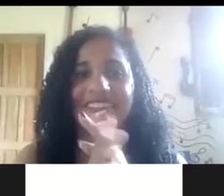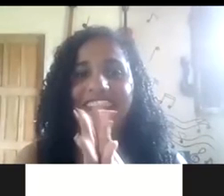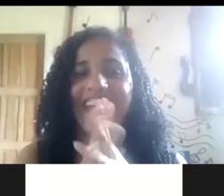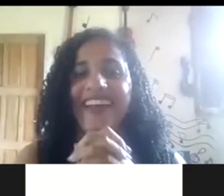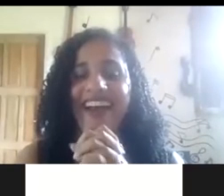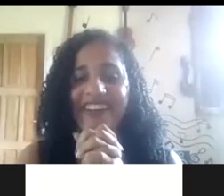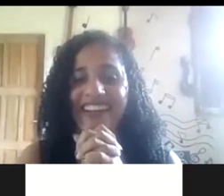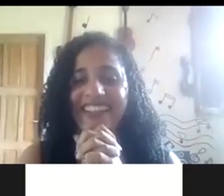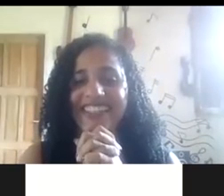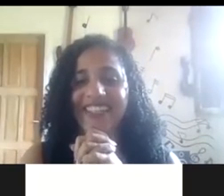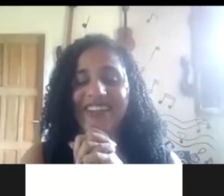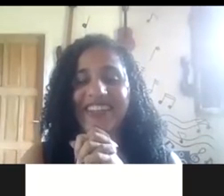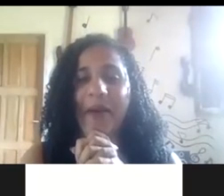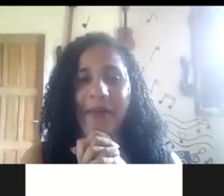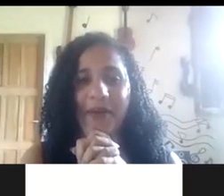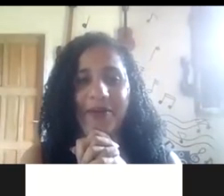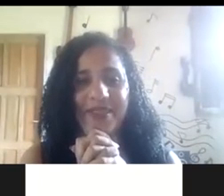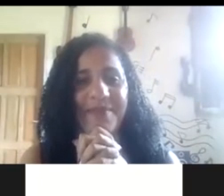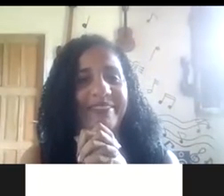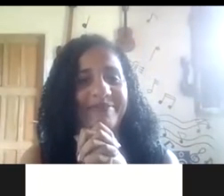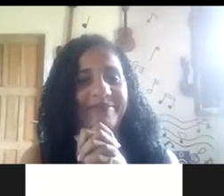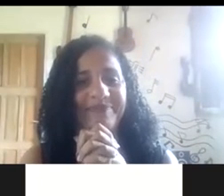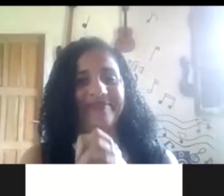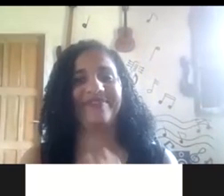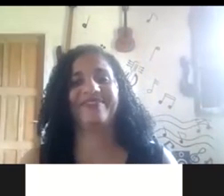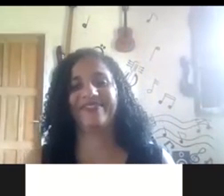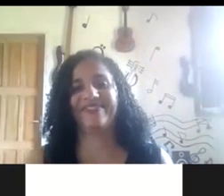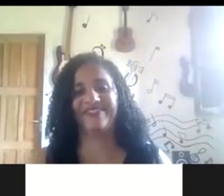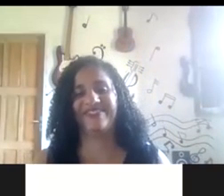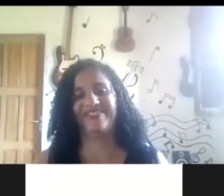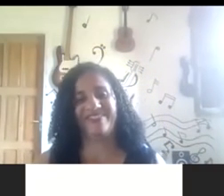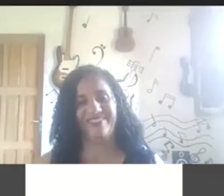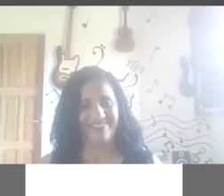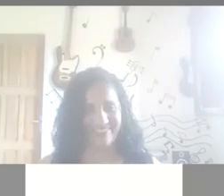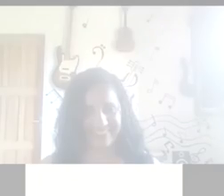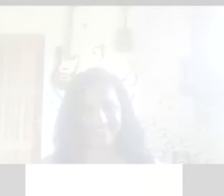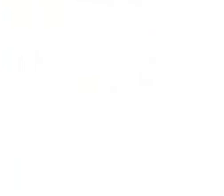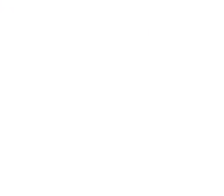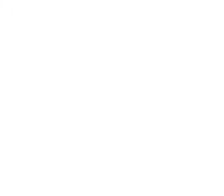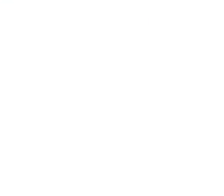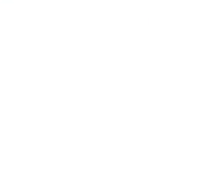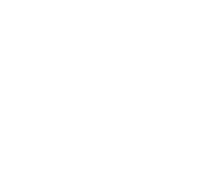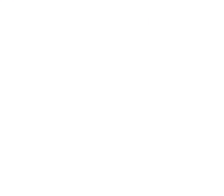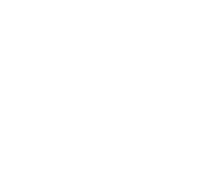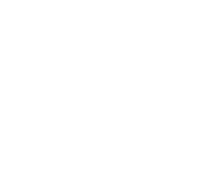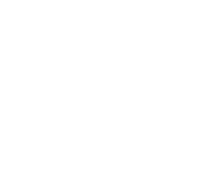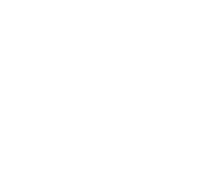fazer a avaliação. Até a próxima. Até a próxima. Até. Tchau.